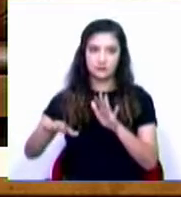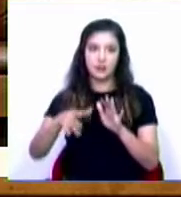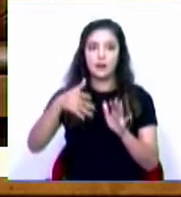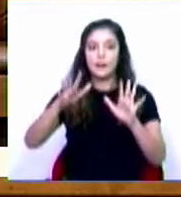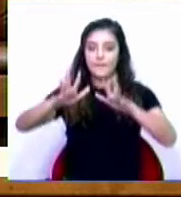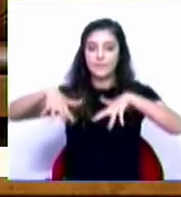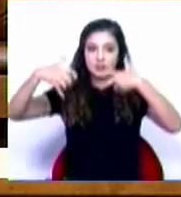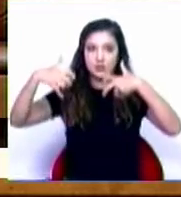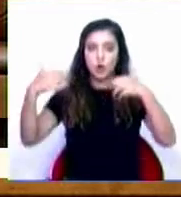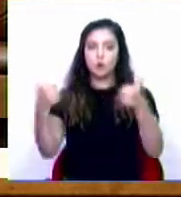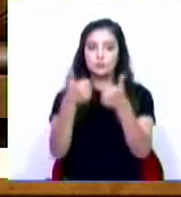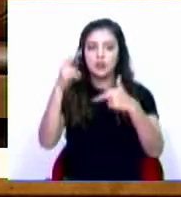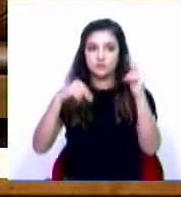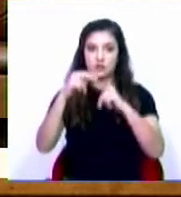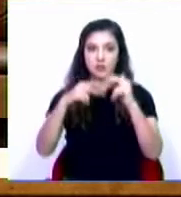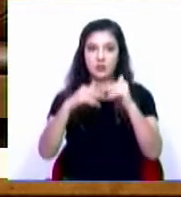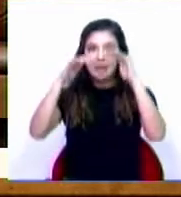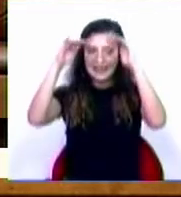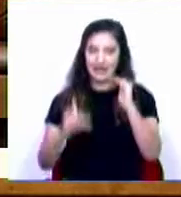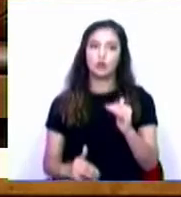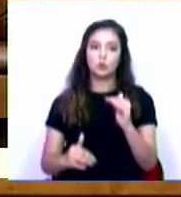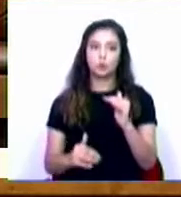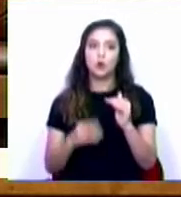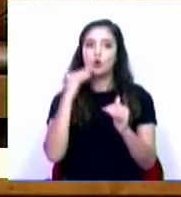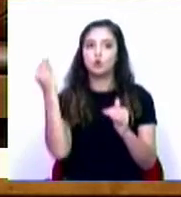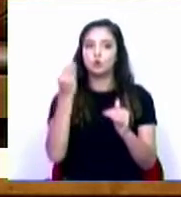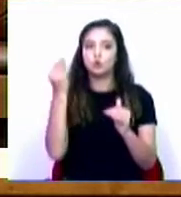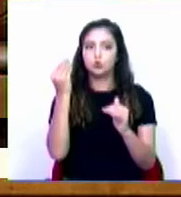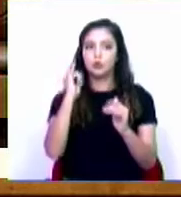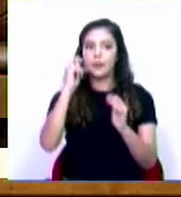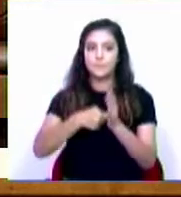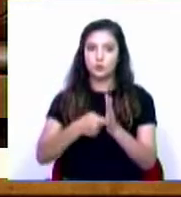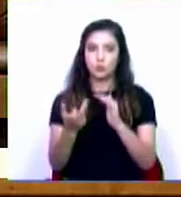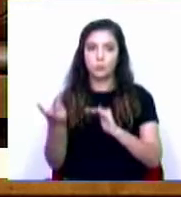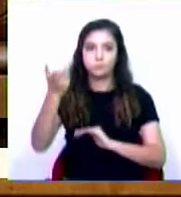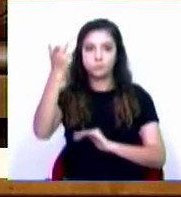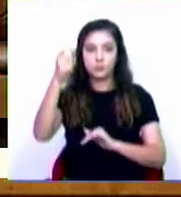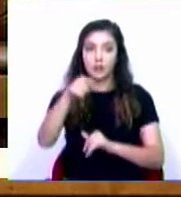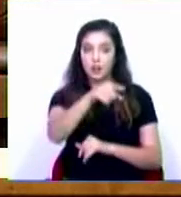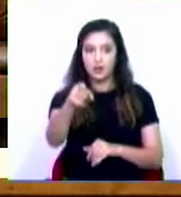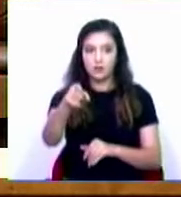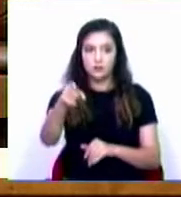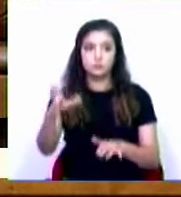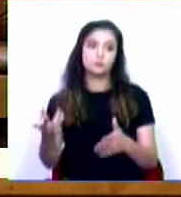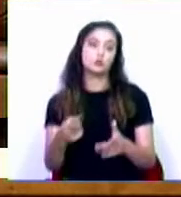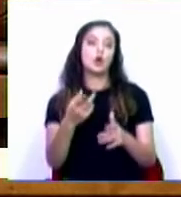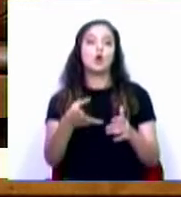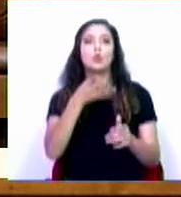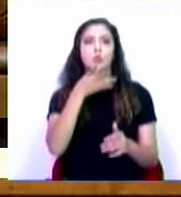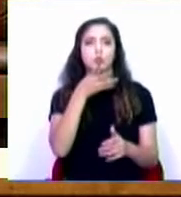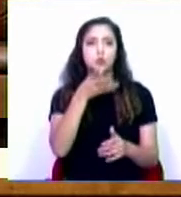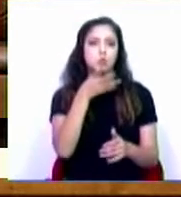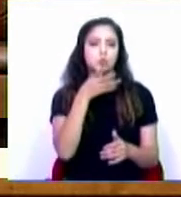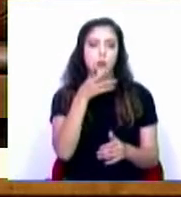fiscal caiu no famoso aumento de impostos, enorme aumento de impostos, segundo os próprios. No discurso falam de exemplos